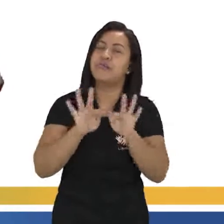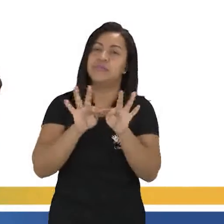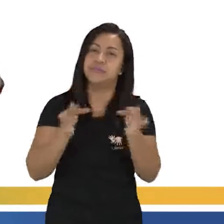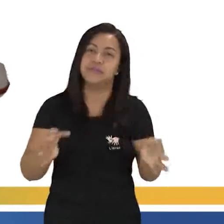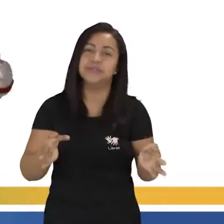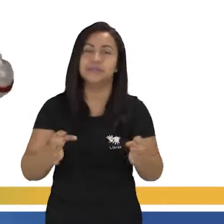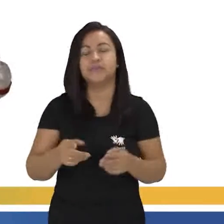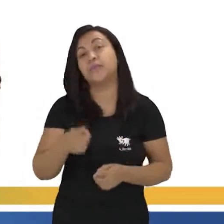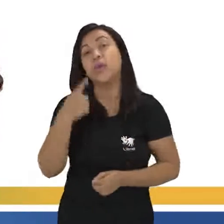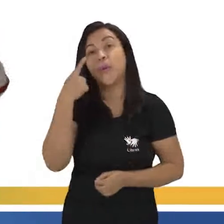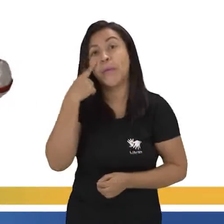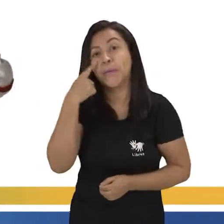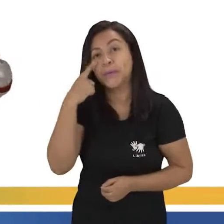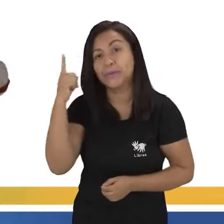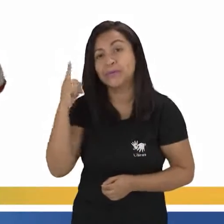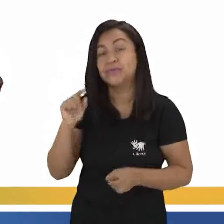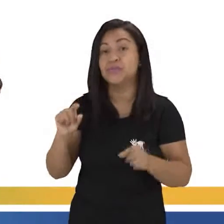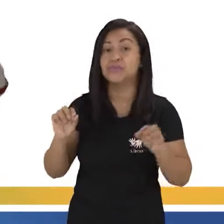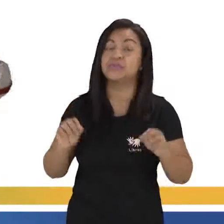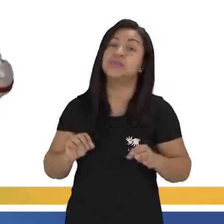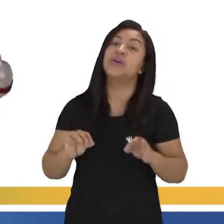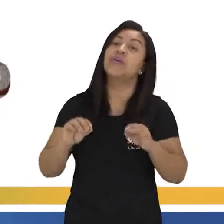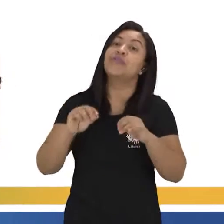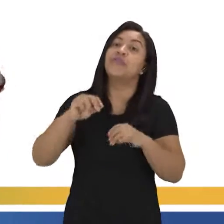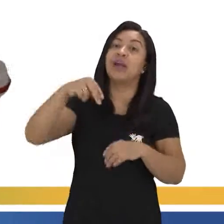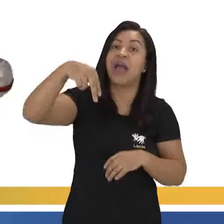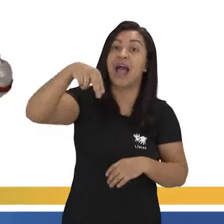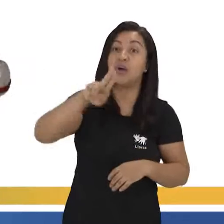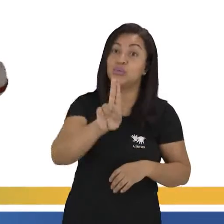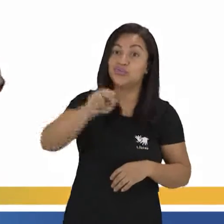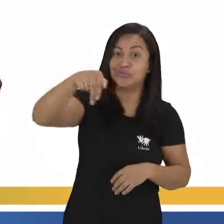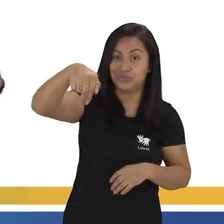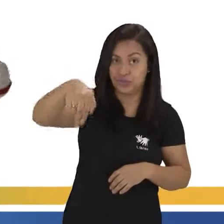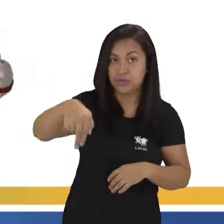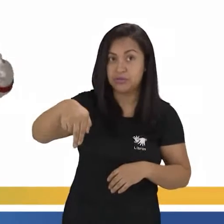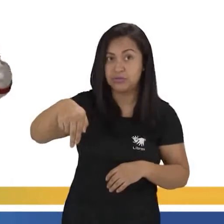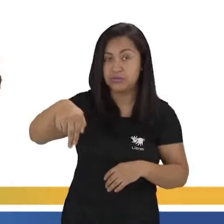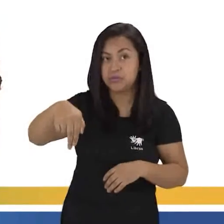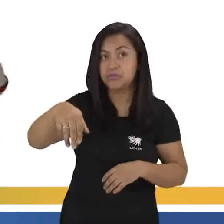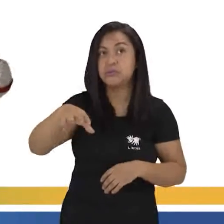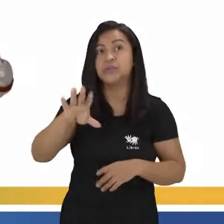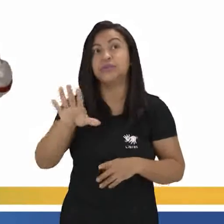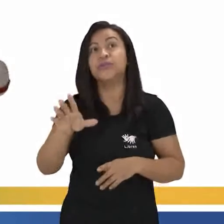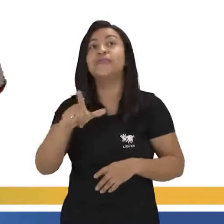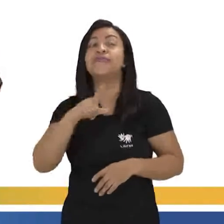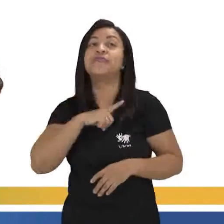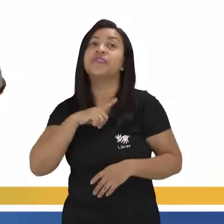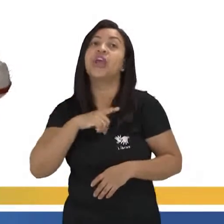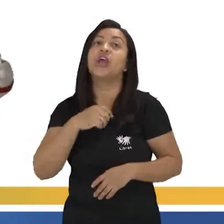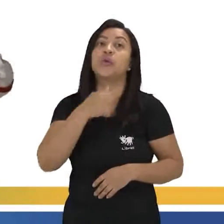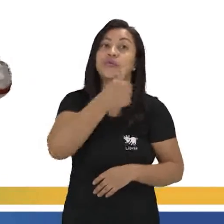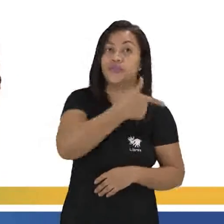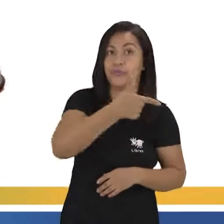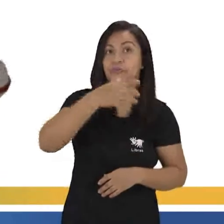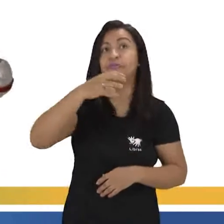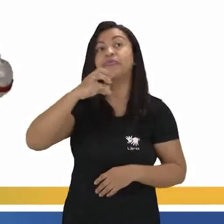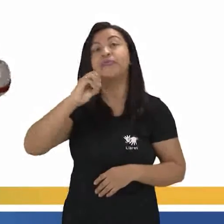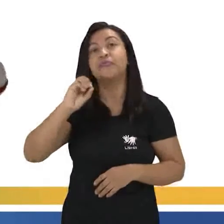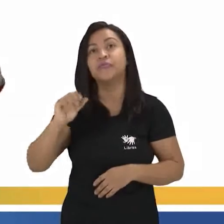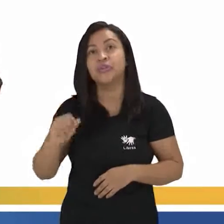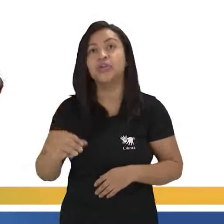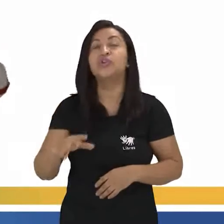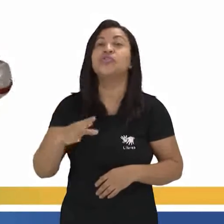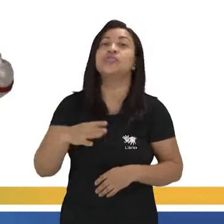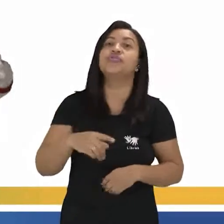simples. Observem as unidades, tá, pessoal? Força, 120, eu tenho a massa da bola, que é 0,50 kg, eu